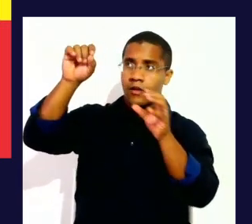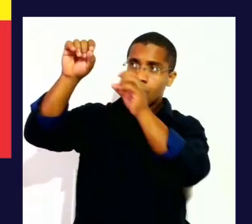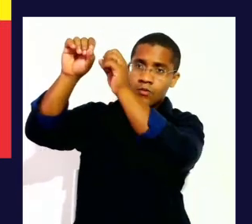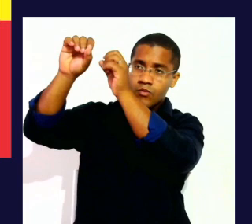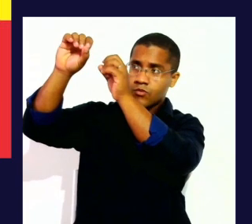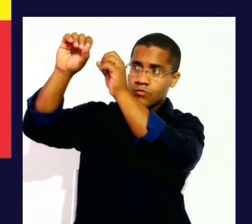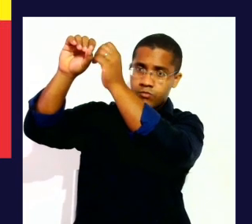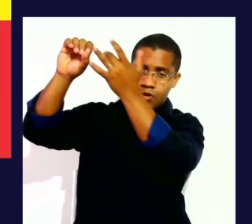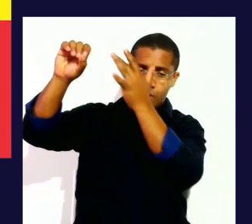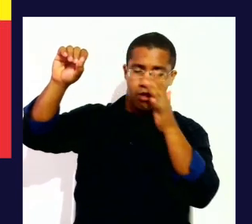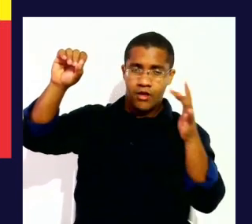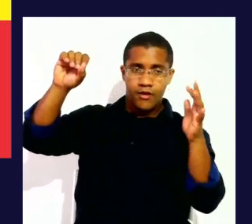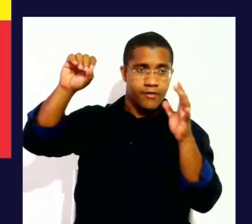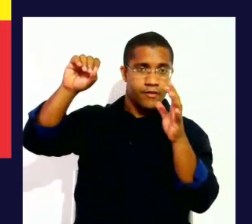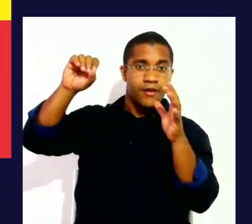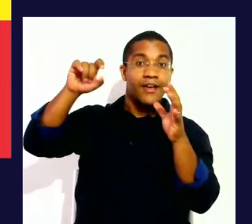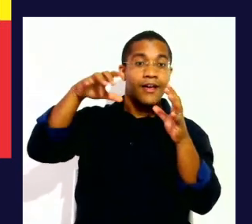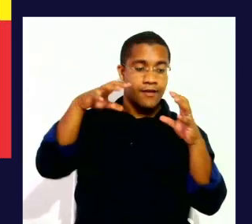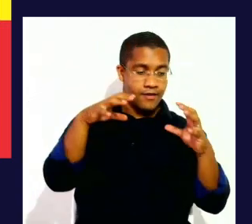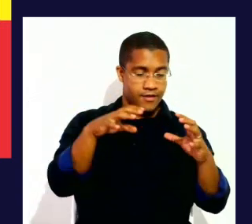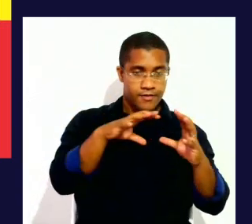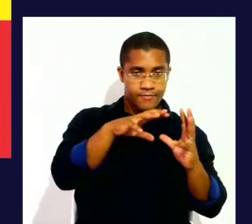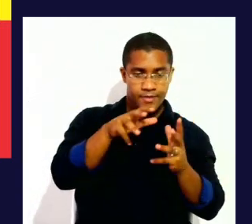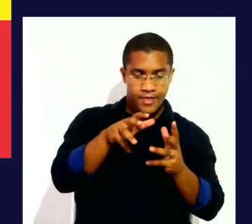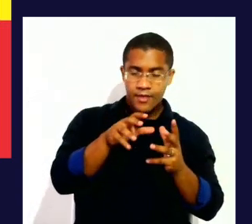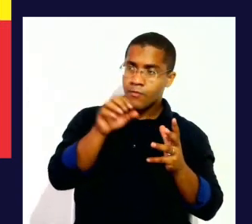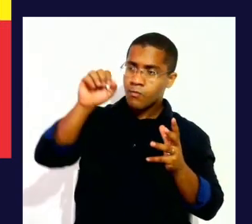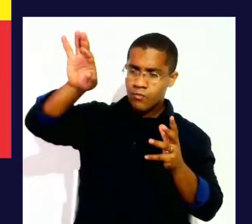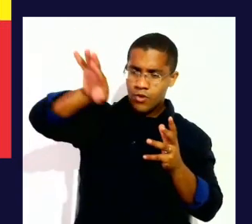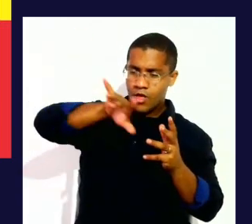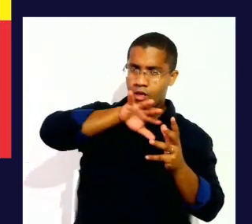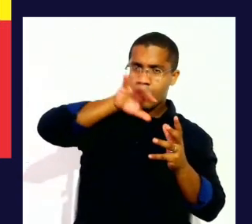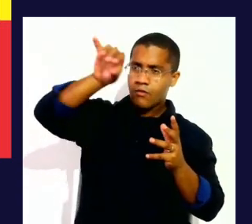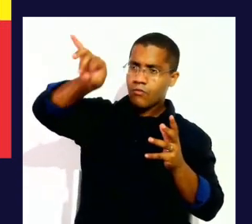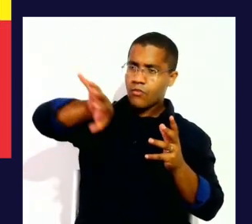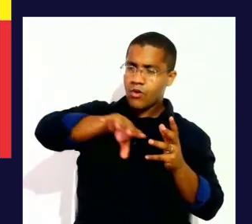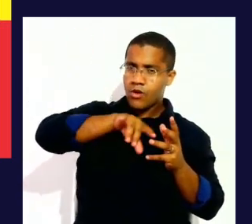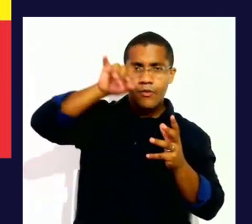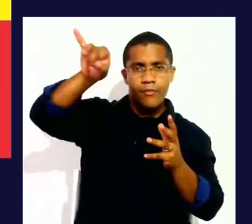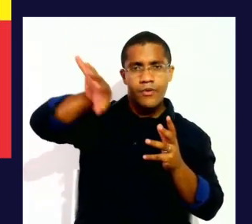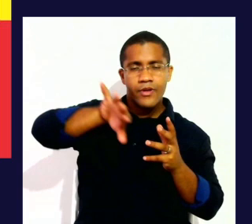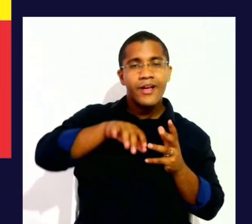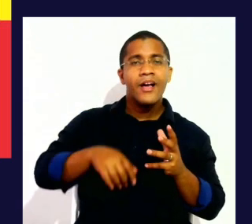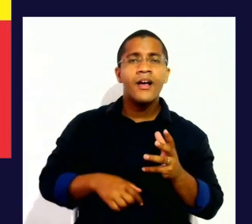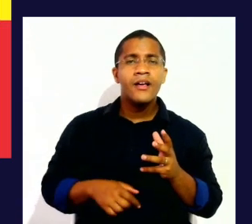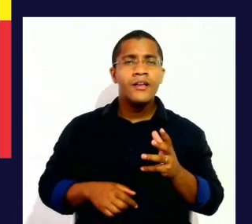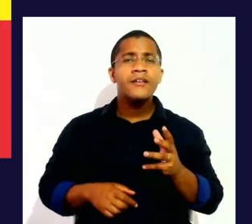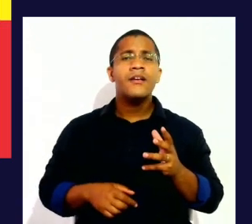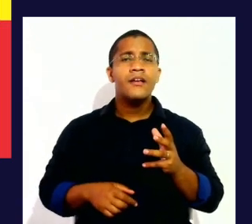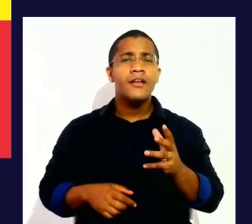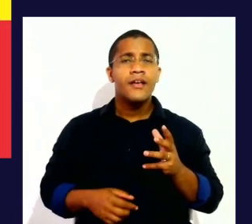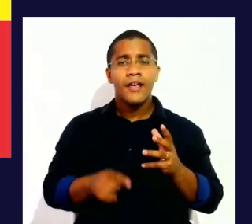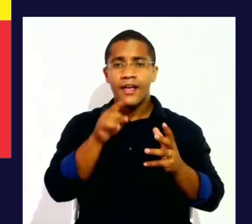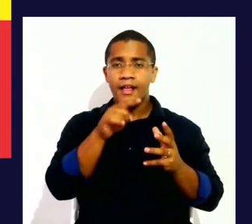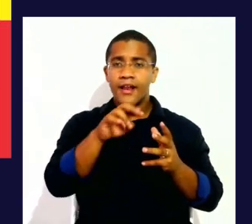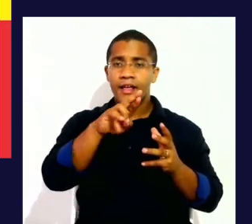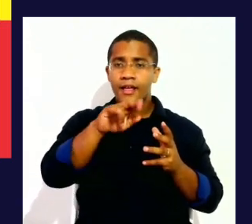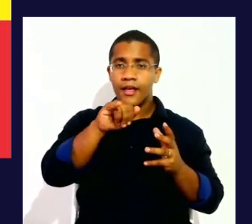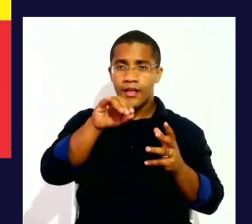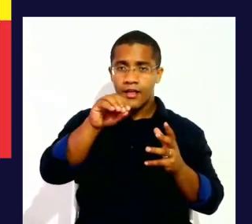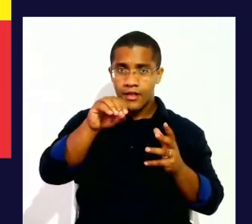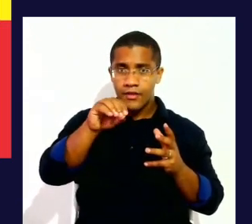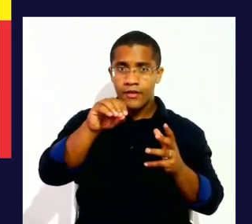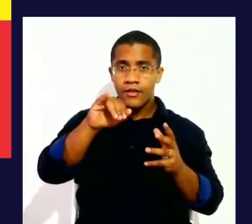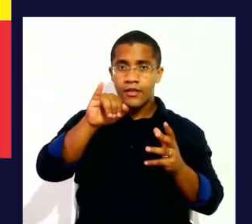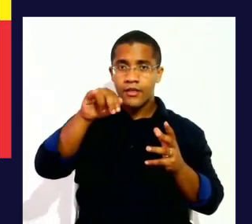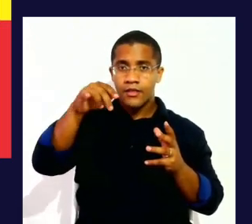nossa querida Terra os raios infravermelhos. E quando a gente fala sobre esses raios infravermelhos, a gente está